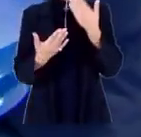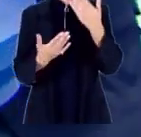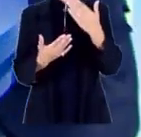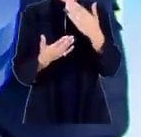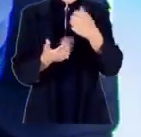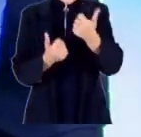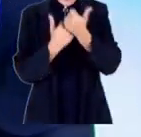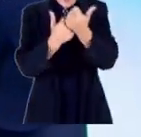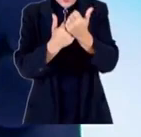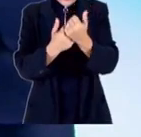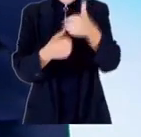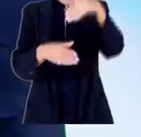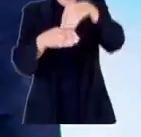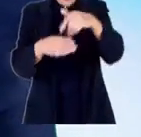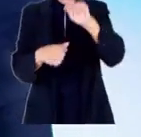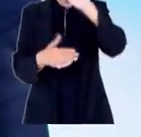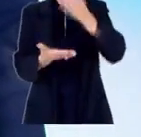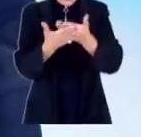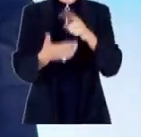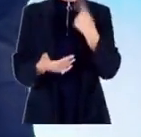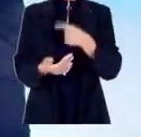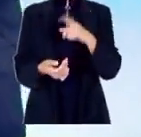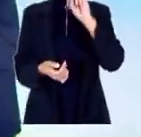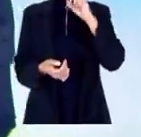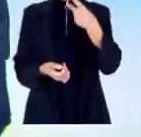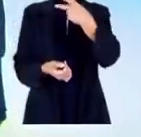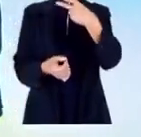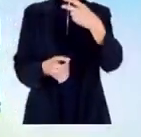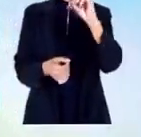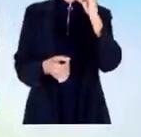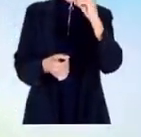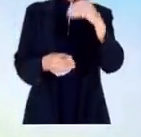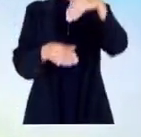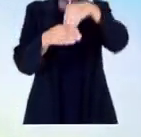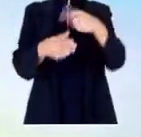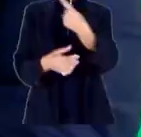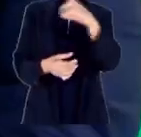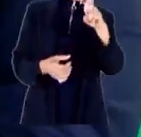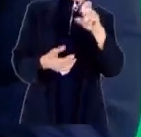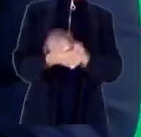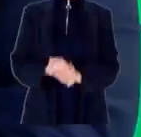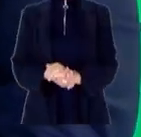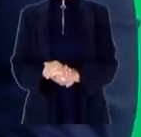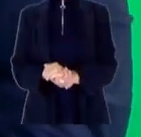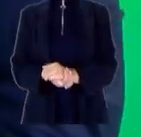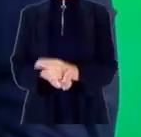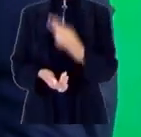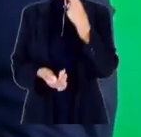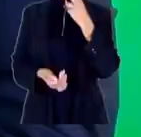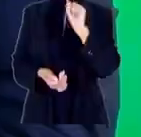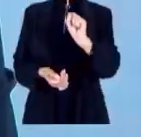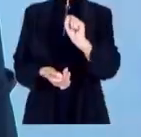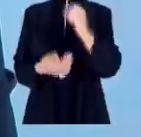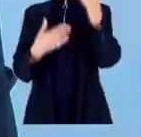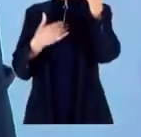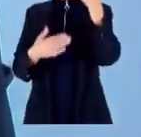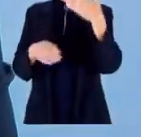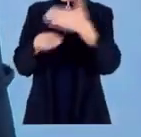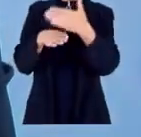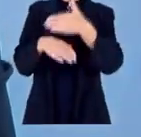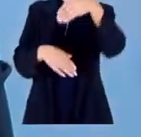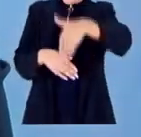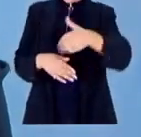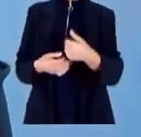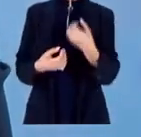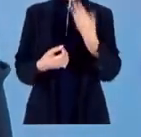o seu apoio o seu voto e a sua confiança e no dia 2 de outubro votarem no 15 Simone Muito obrigado pela sua presença aqui viu